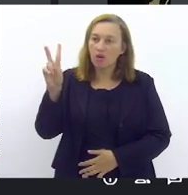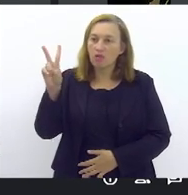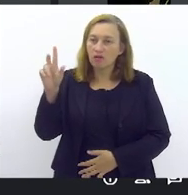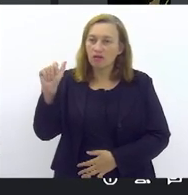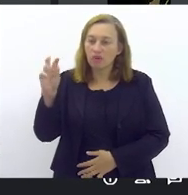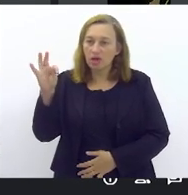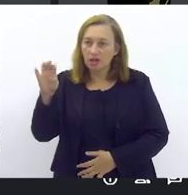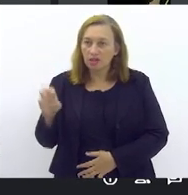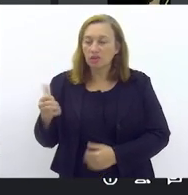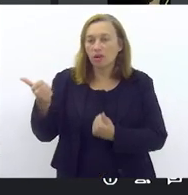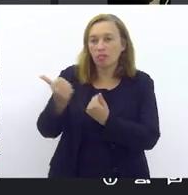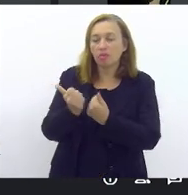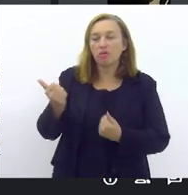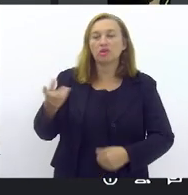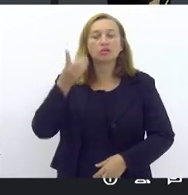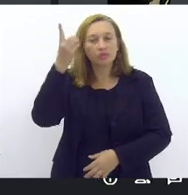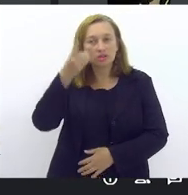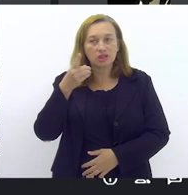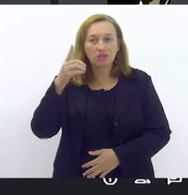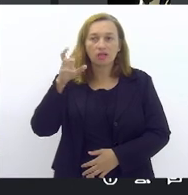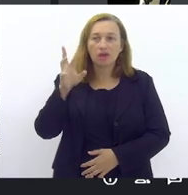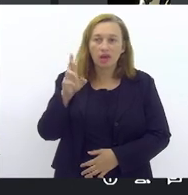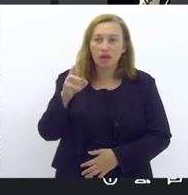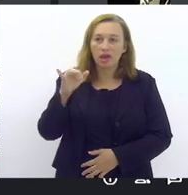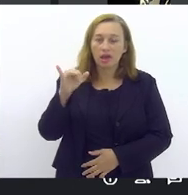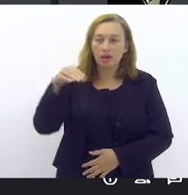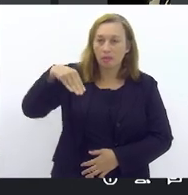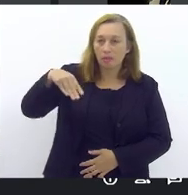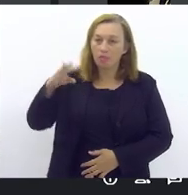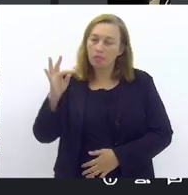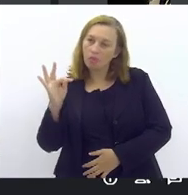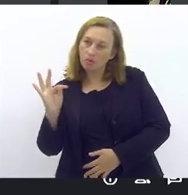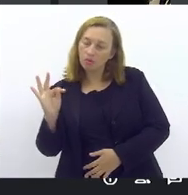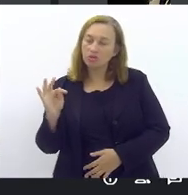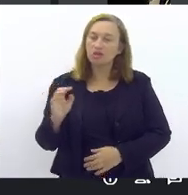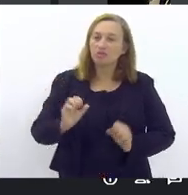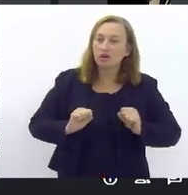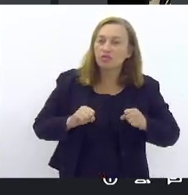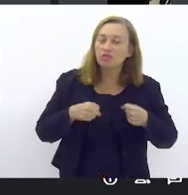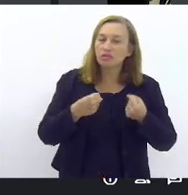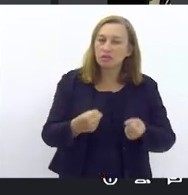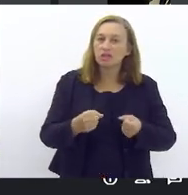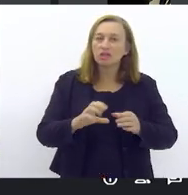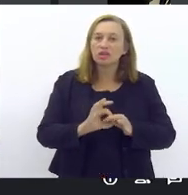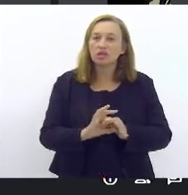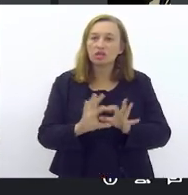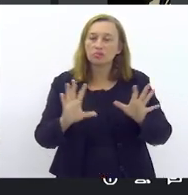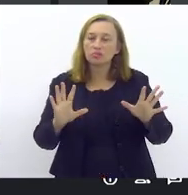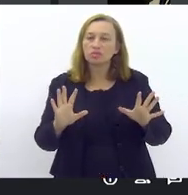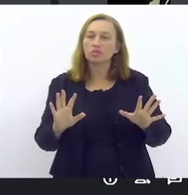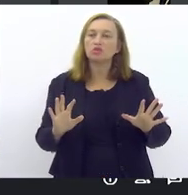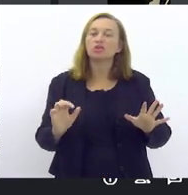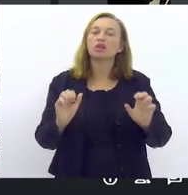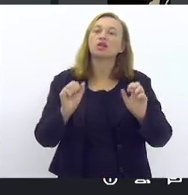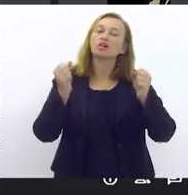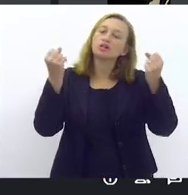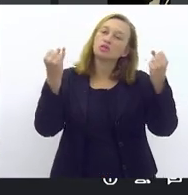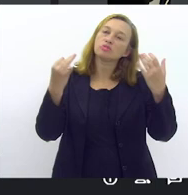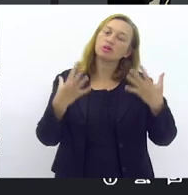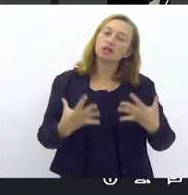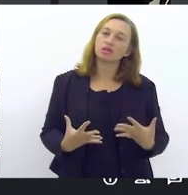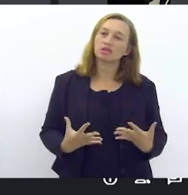deputado Raimonte e de outros deputados. Então, é um projeto importante que vai reforçar, vai deixar claro que não há dúvidas de